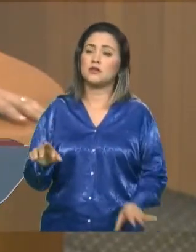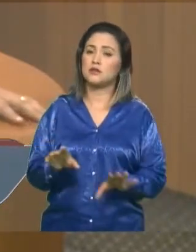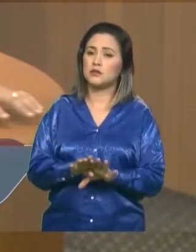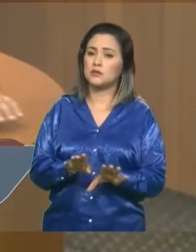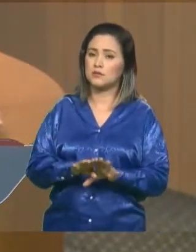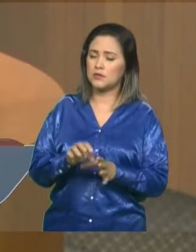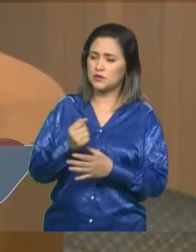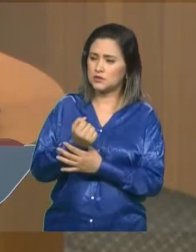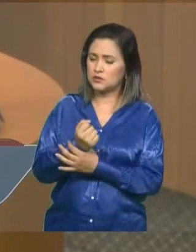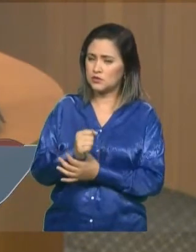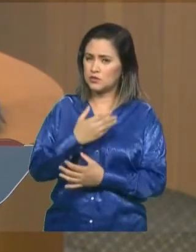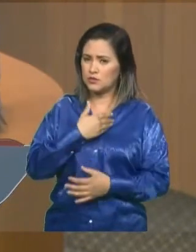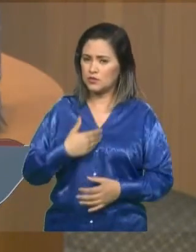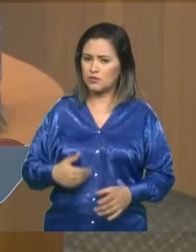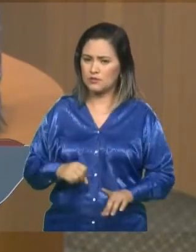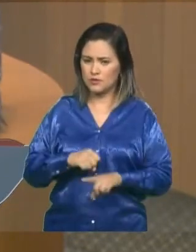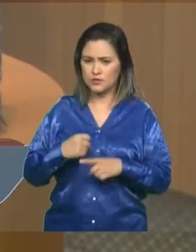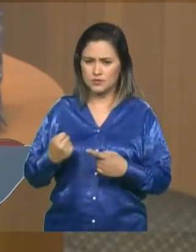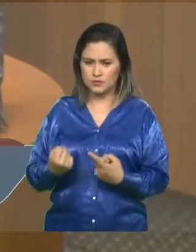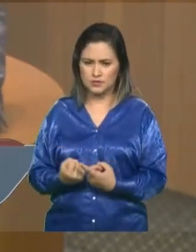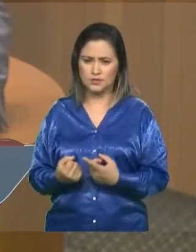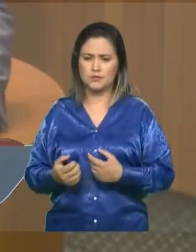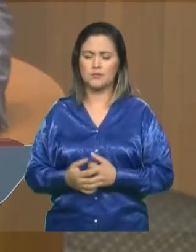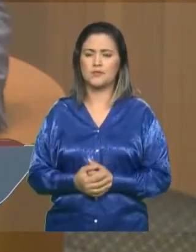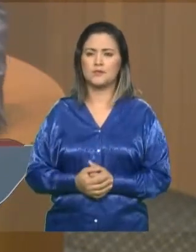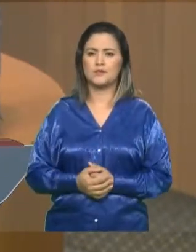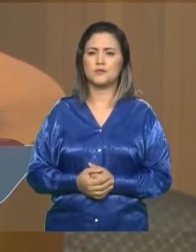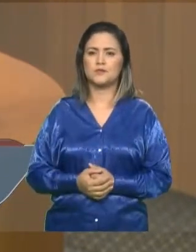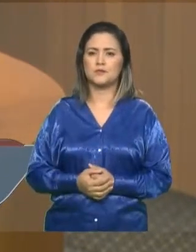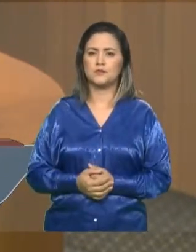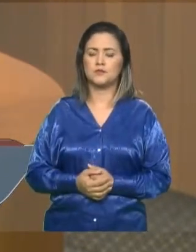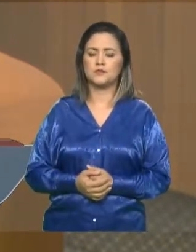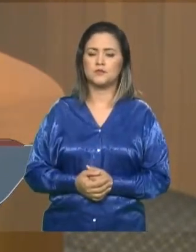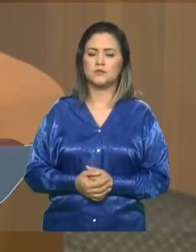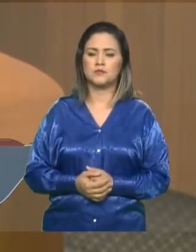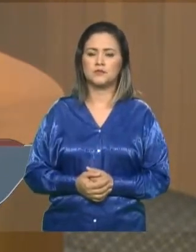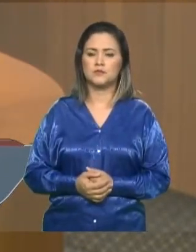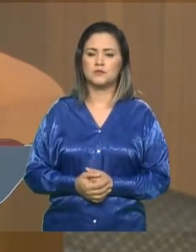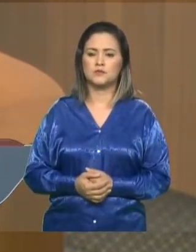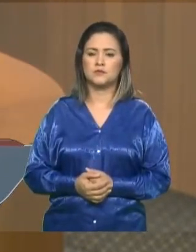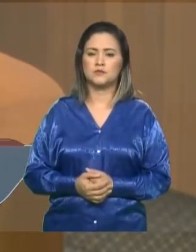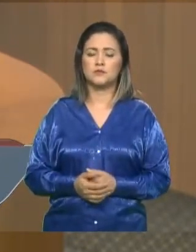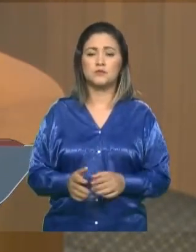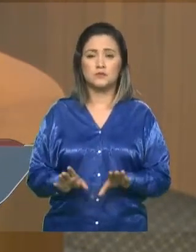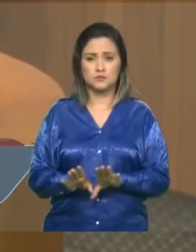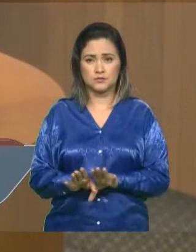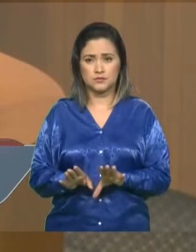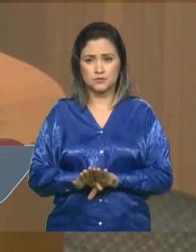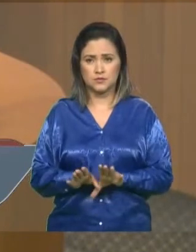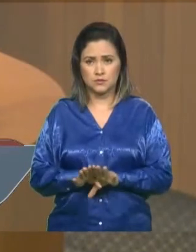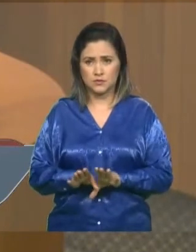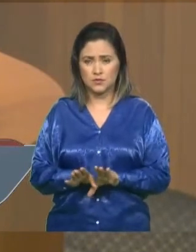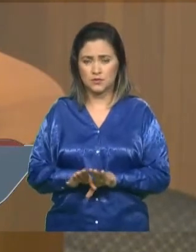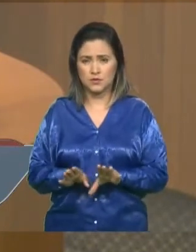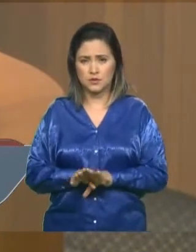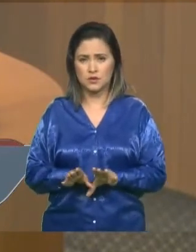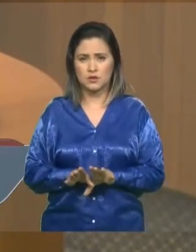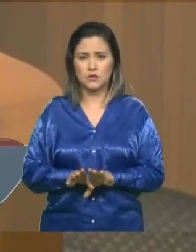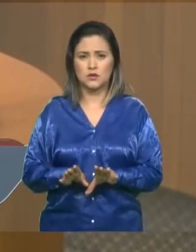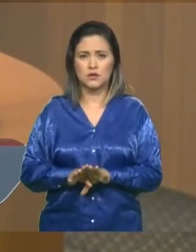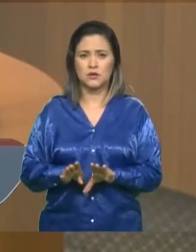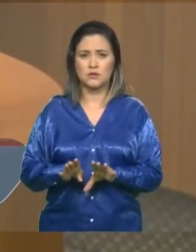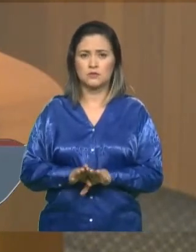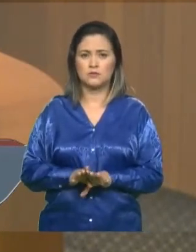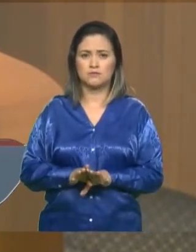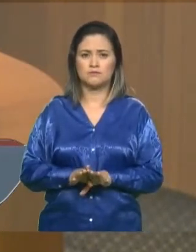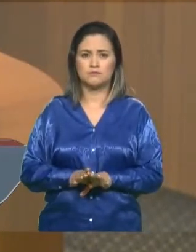governabilidade social. Destaco também, presidente, olhando justamente para Vossa Excelência, o protagonismo